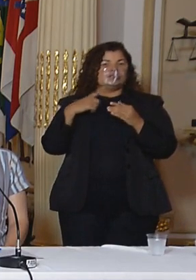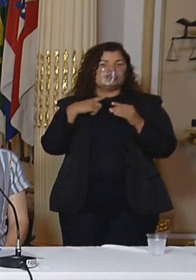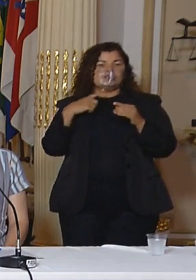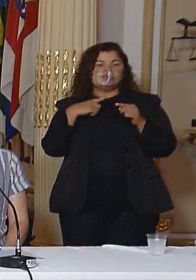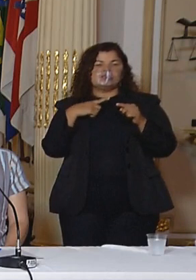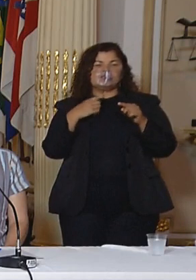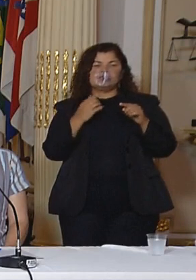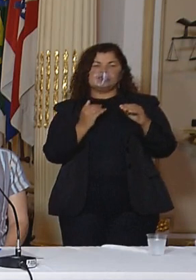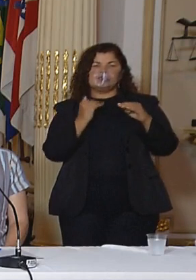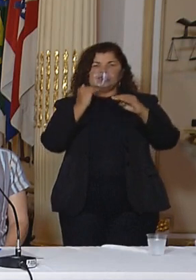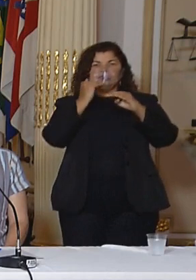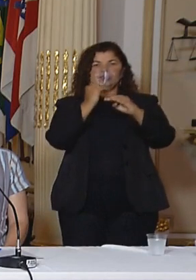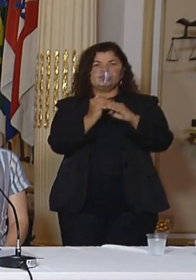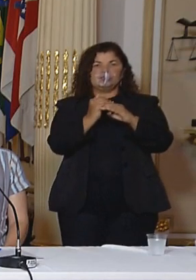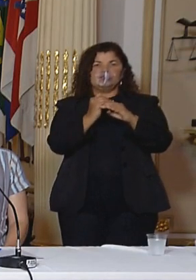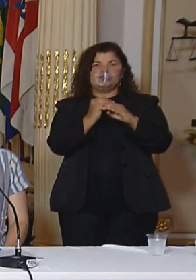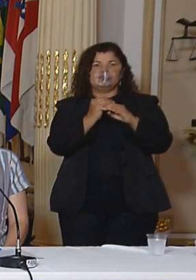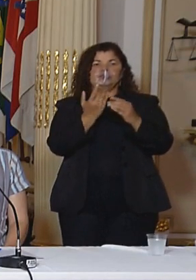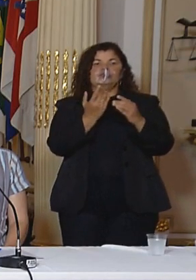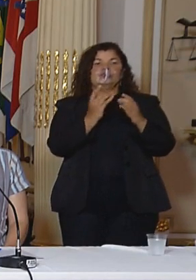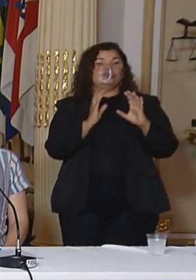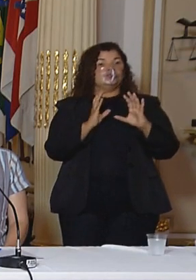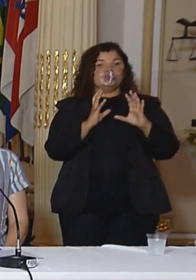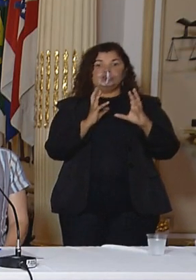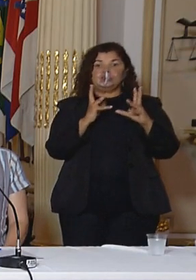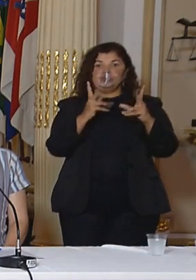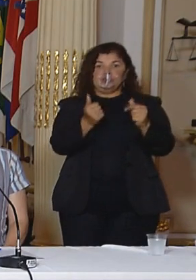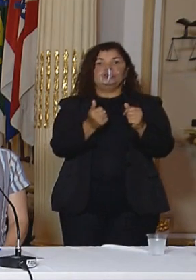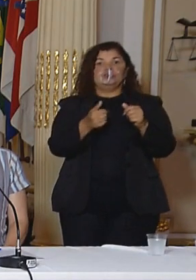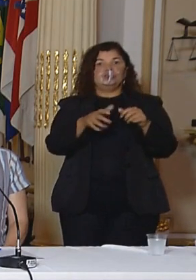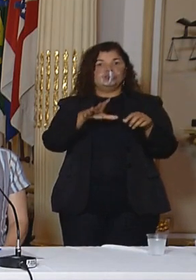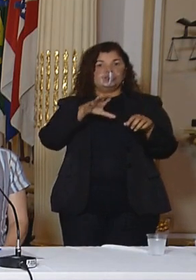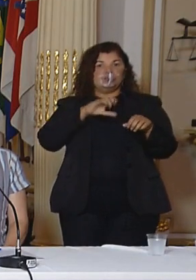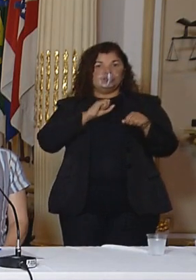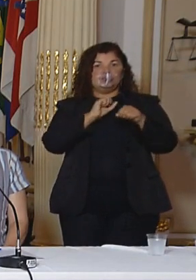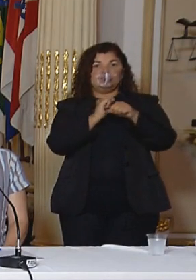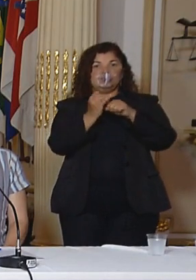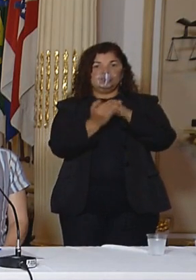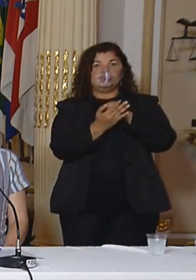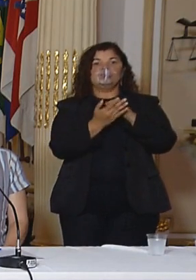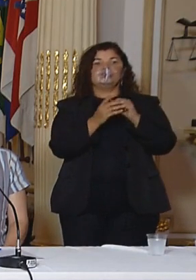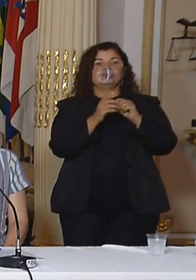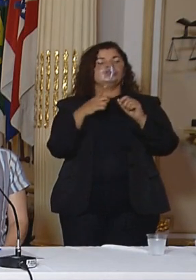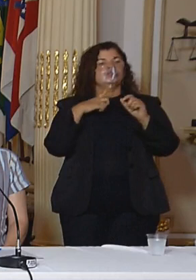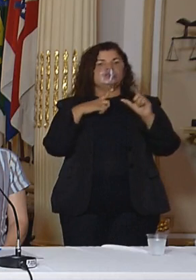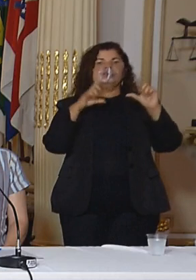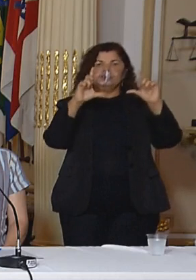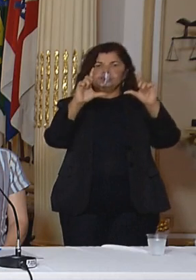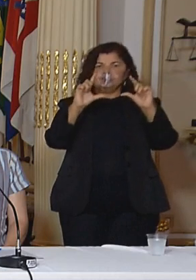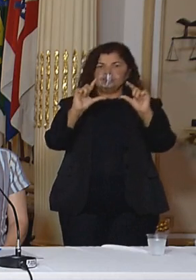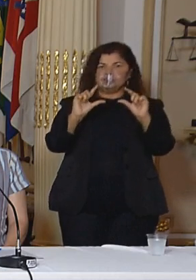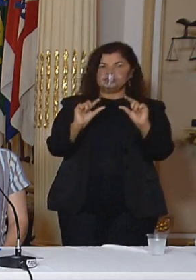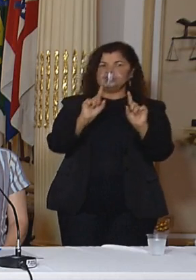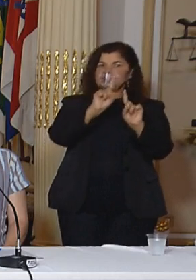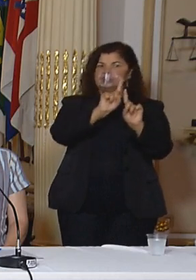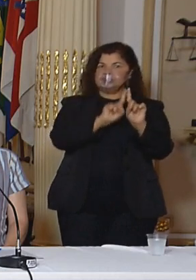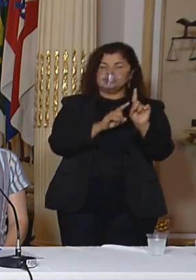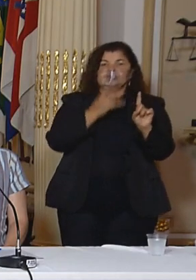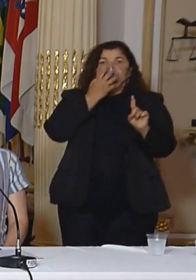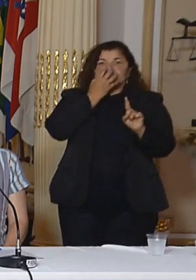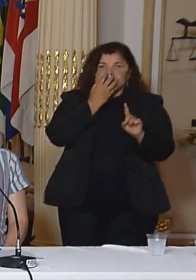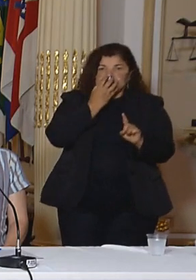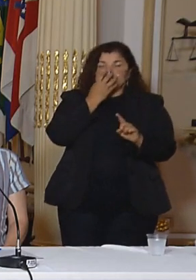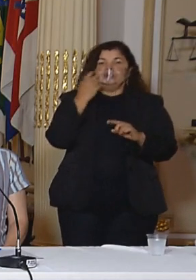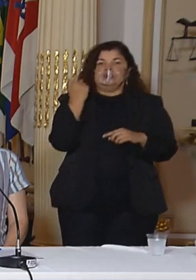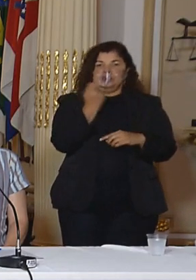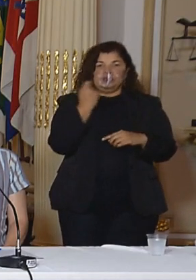proporcionalmente ao número de casos gerais do estado, a gente notou uma diminuição geral dos casos de síndrome respiratória aguda grave.